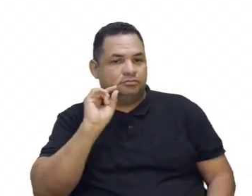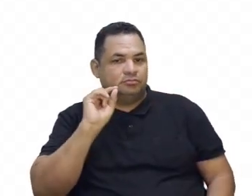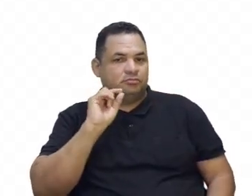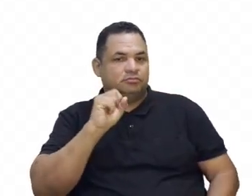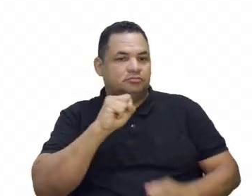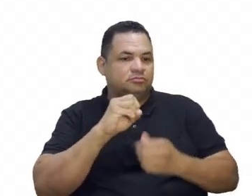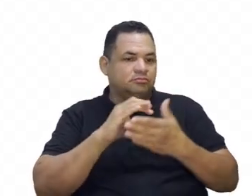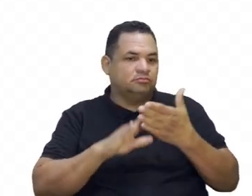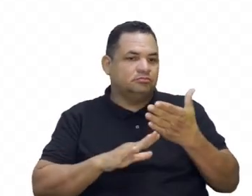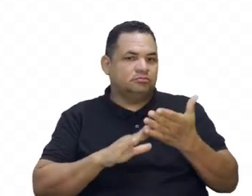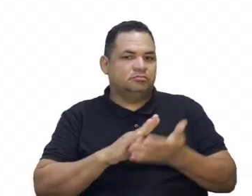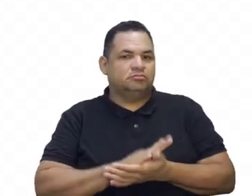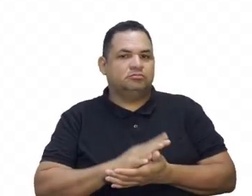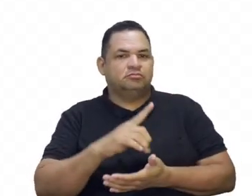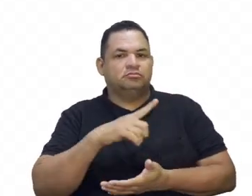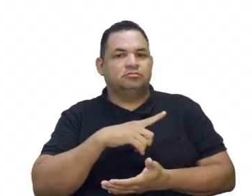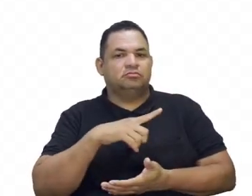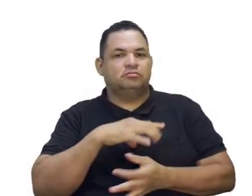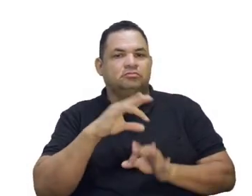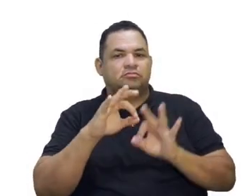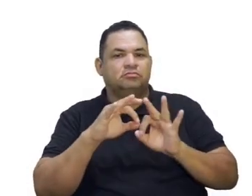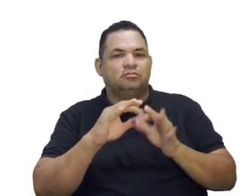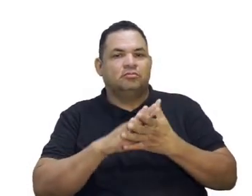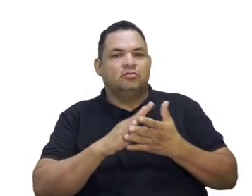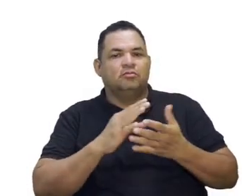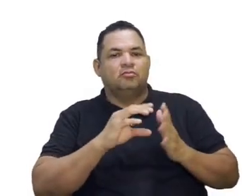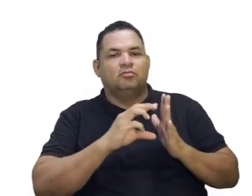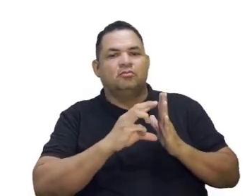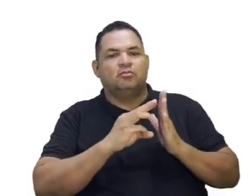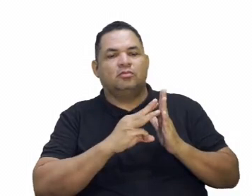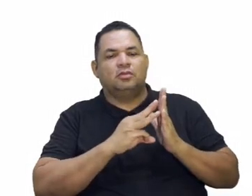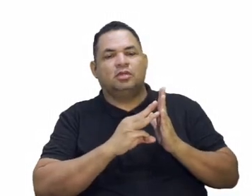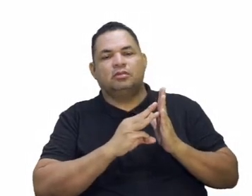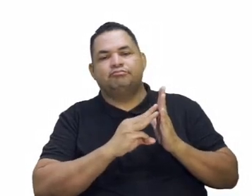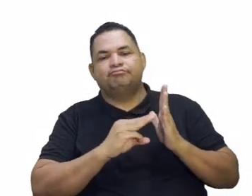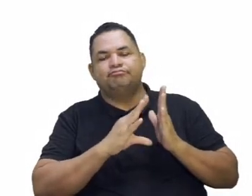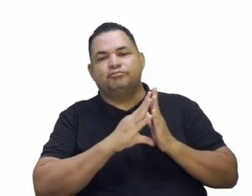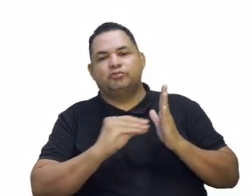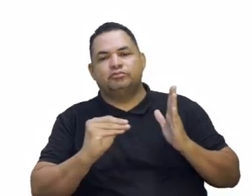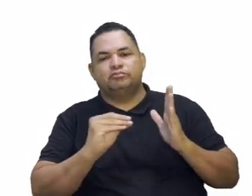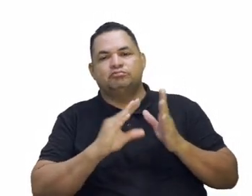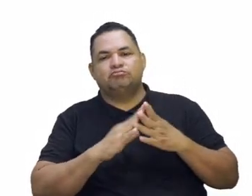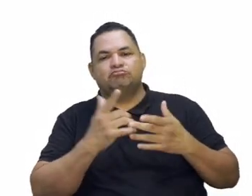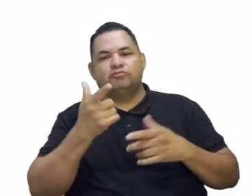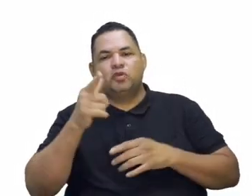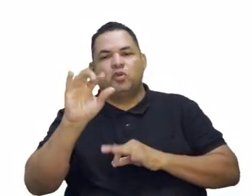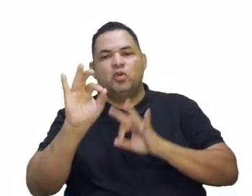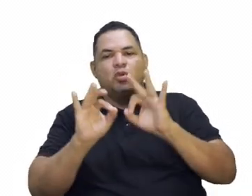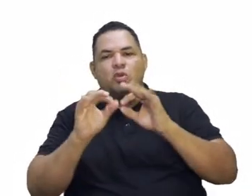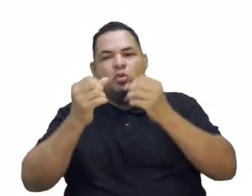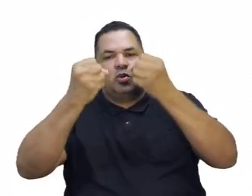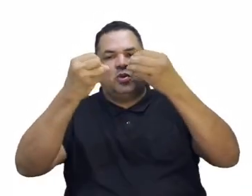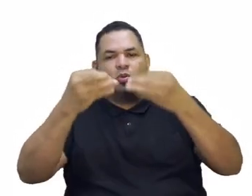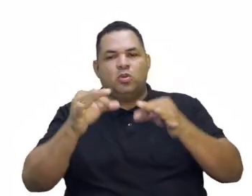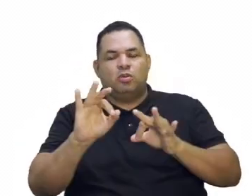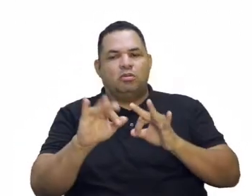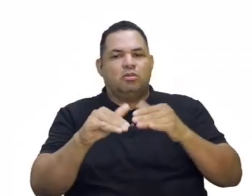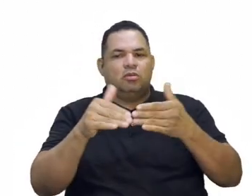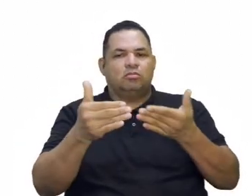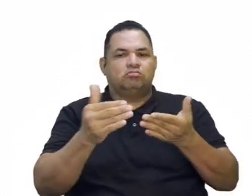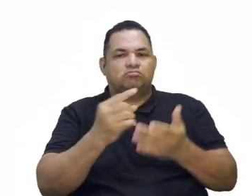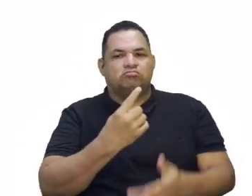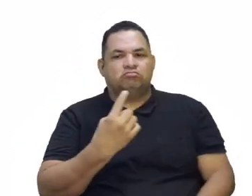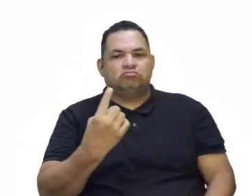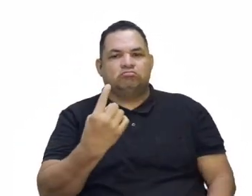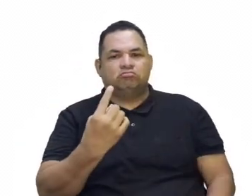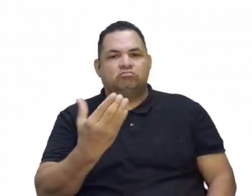na atividade, existem situações que o modelo atômico de Dalton não conseguiria explicar para a